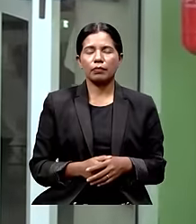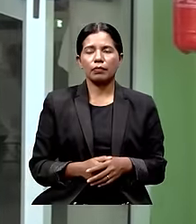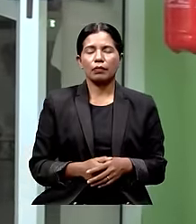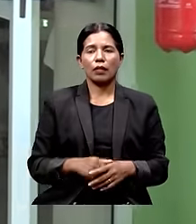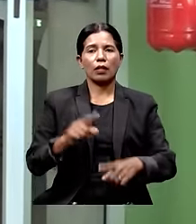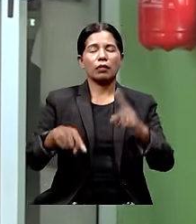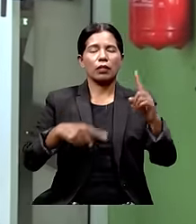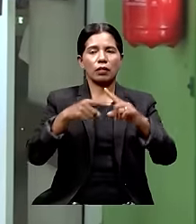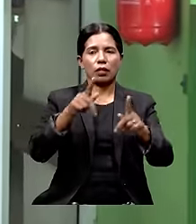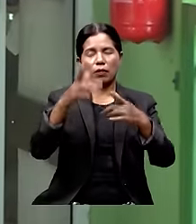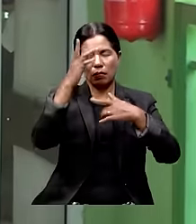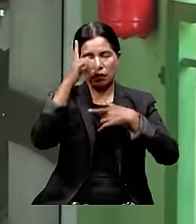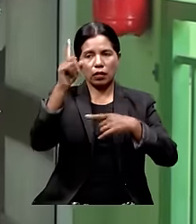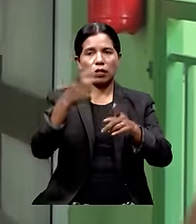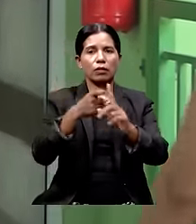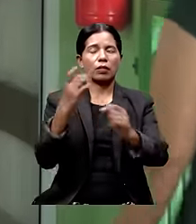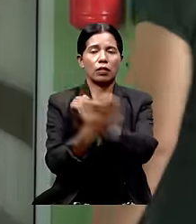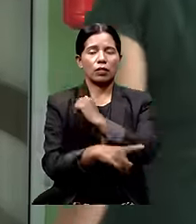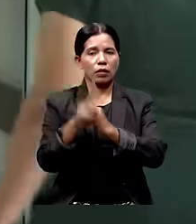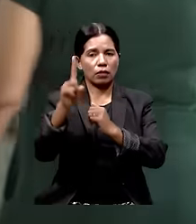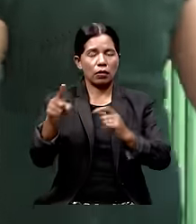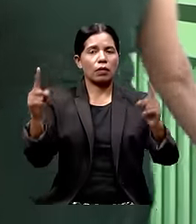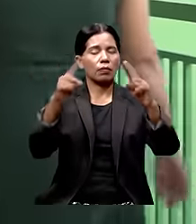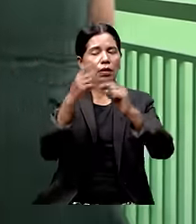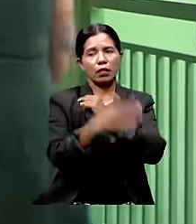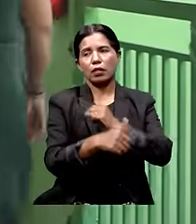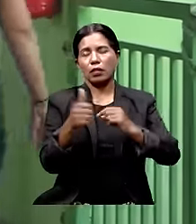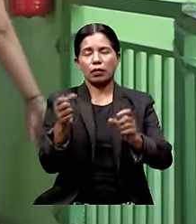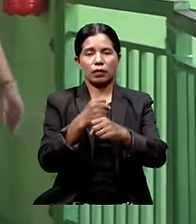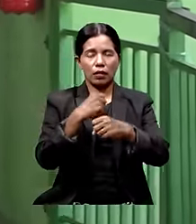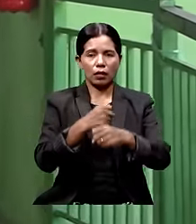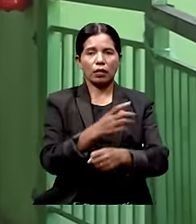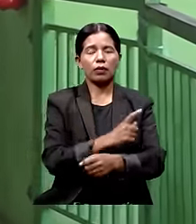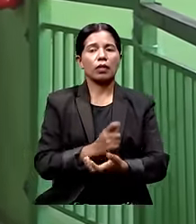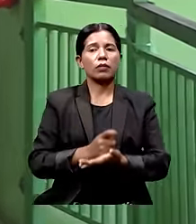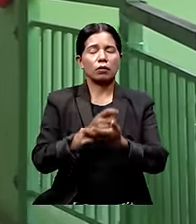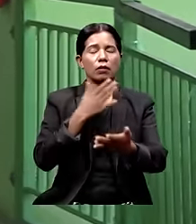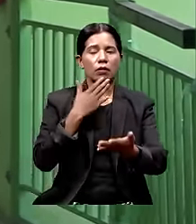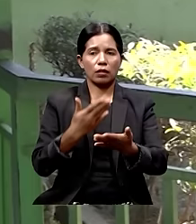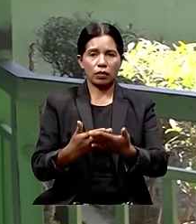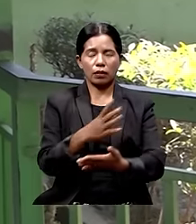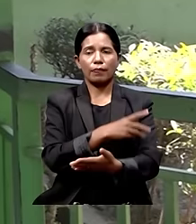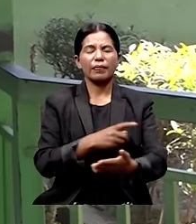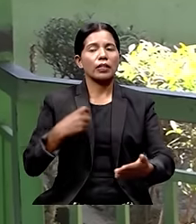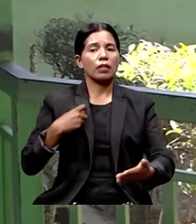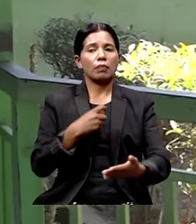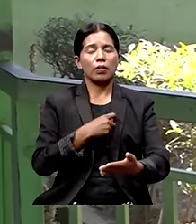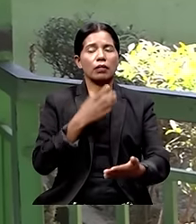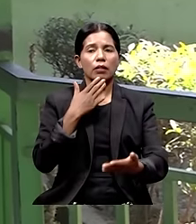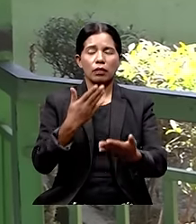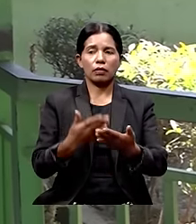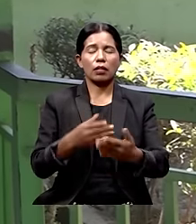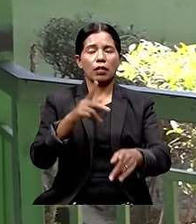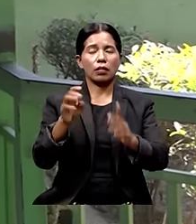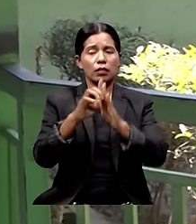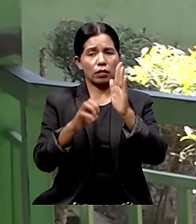Bain hira paciente ida husinação ida vanação selo atu halo tratamento hodiak estado e obrigação atu trata nye cidadão